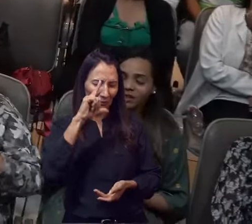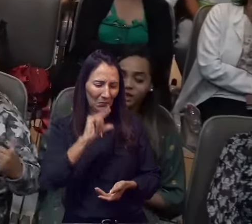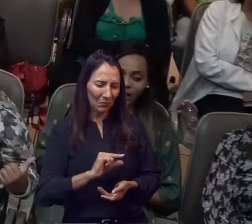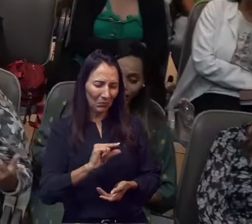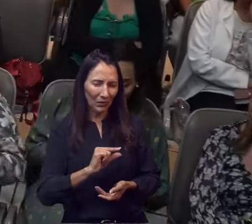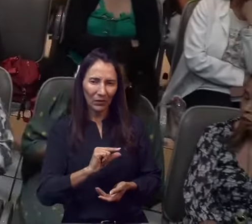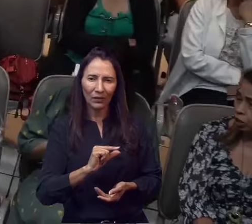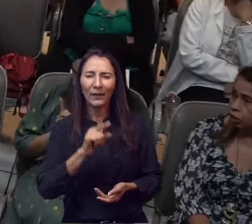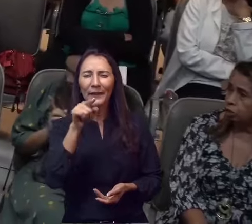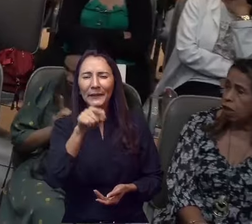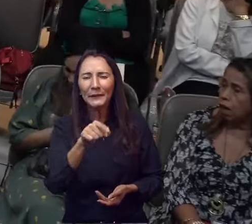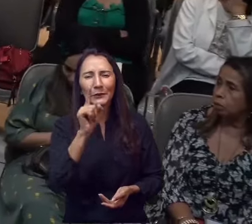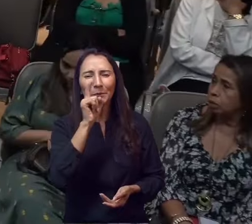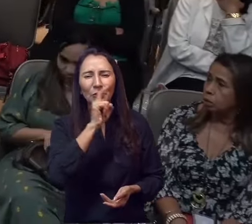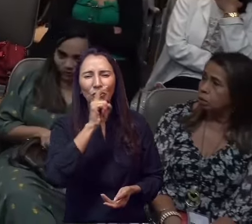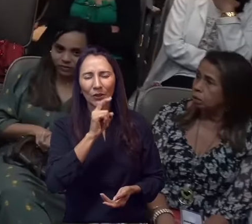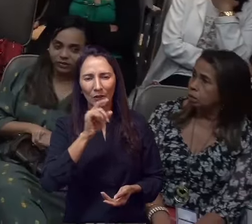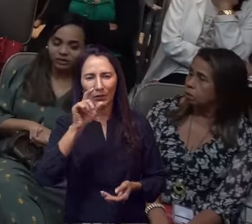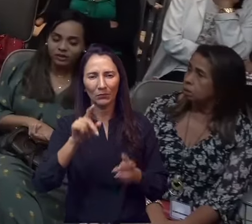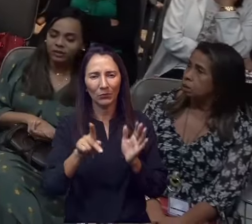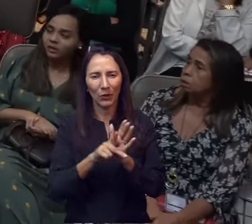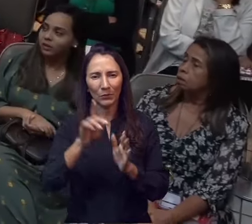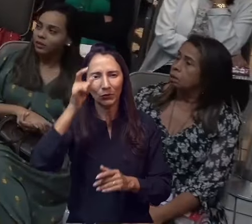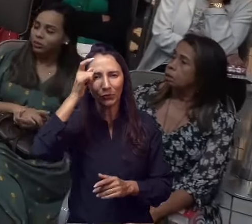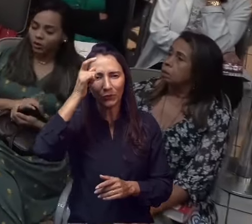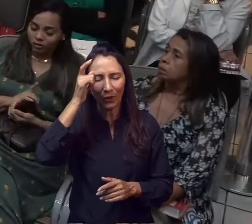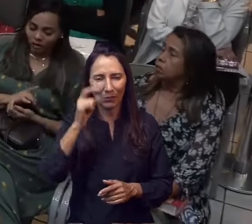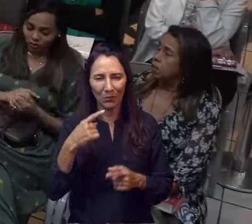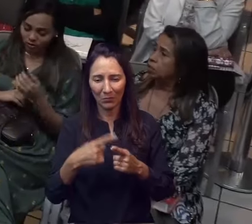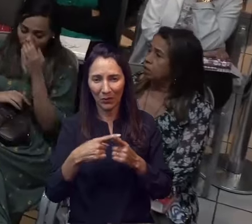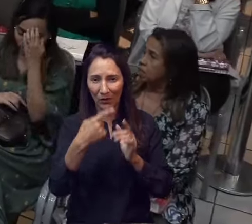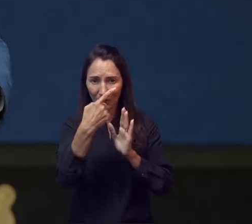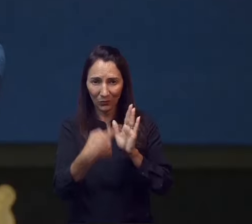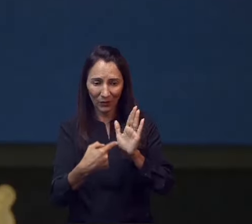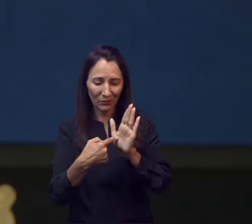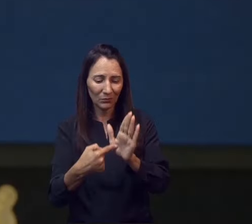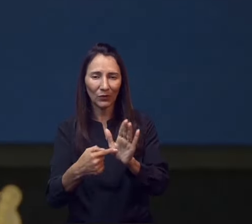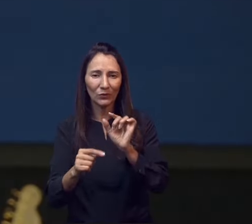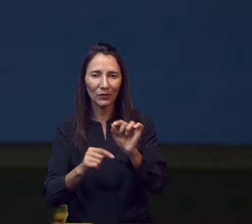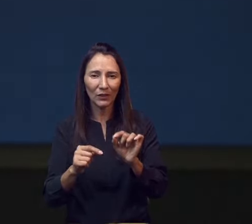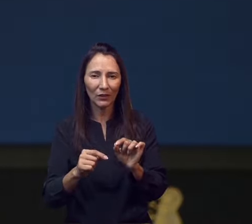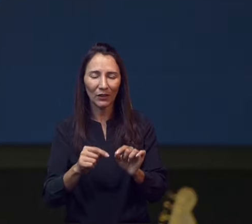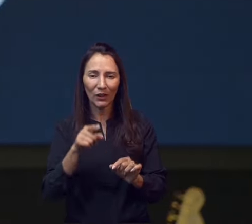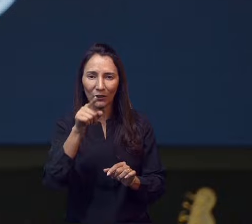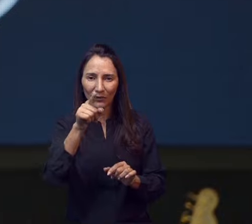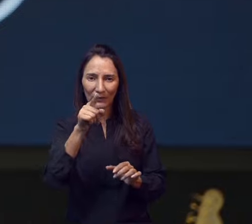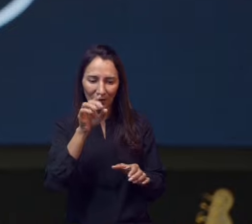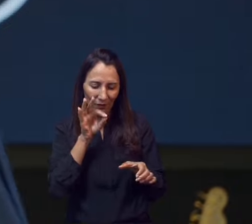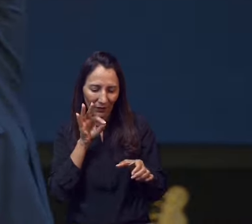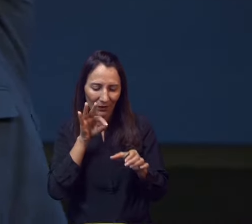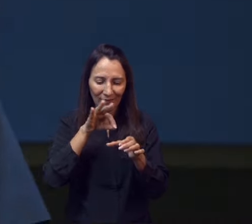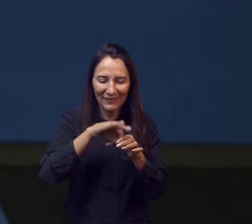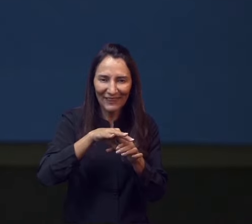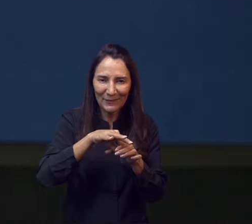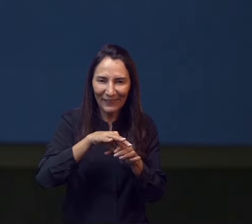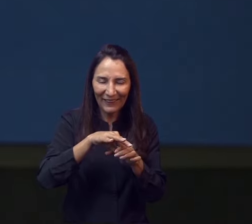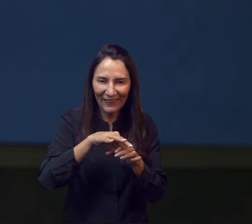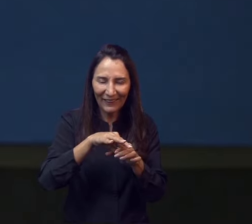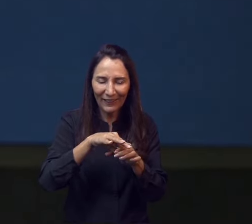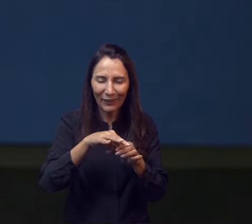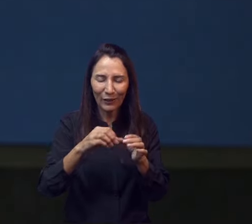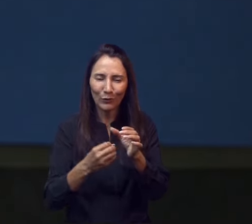do diabo porque o texto a seguir diz você semeia e